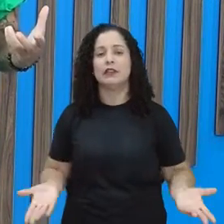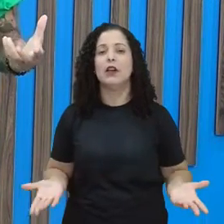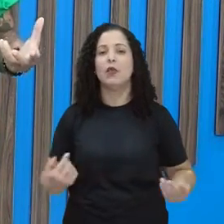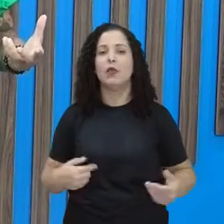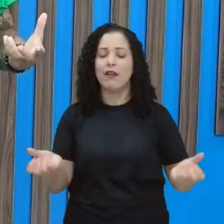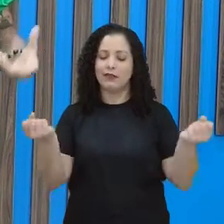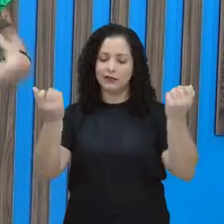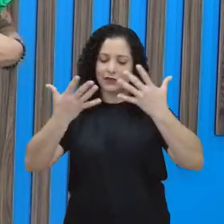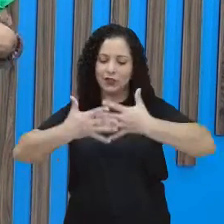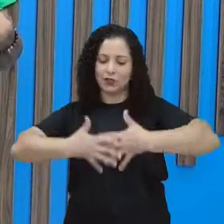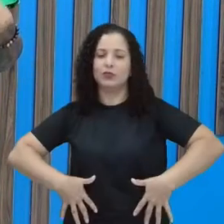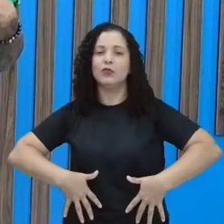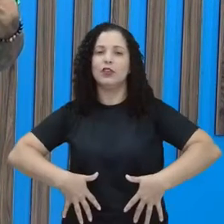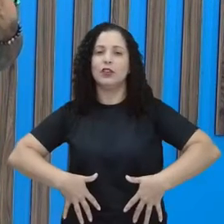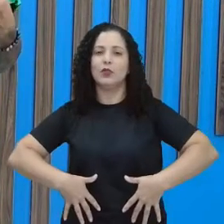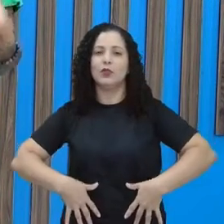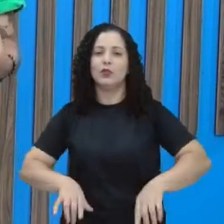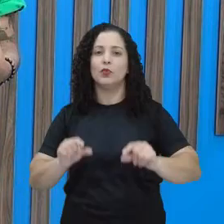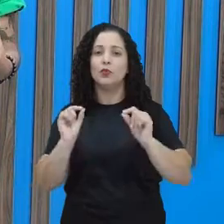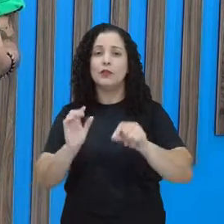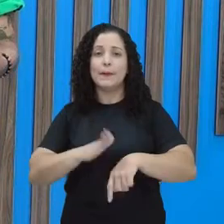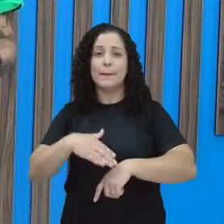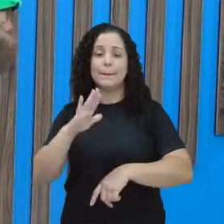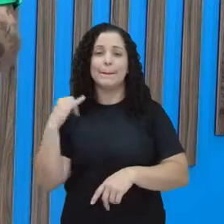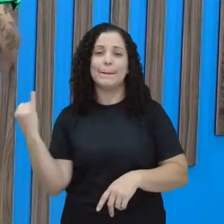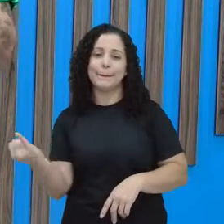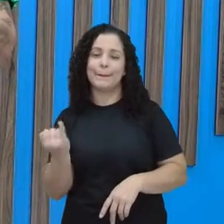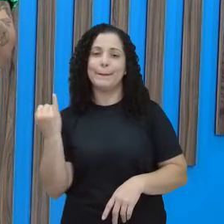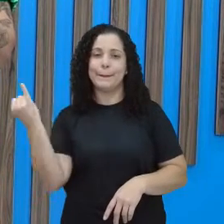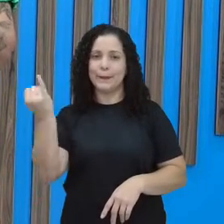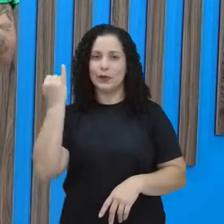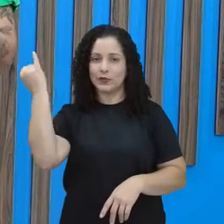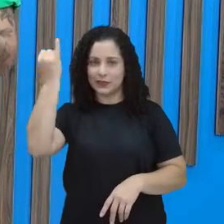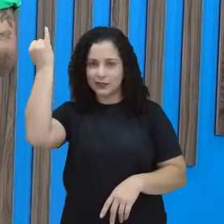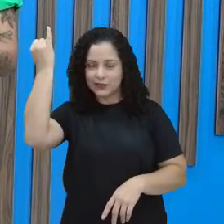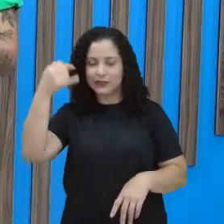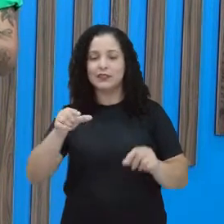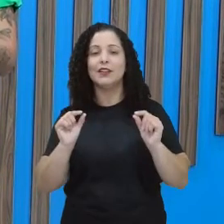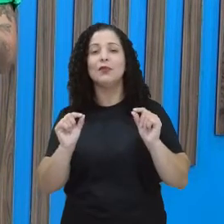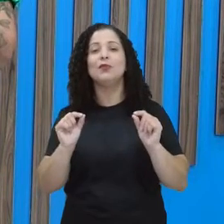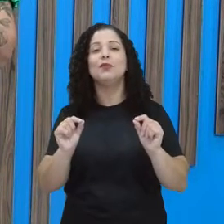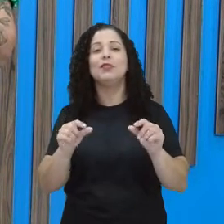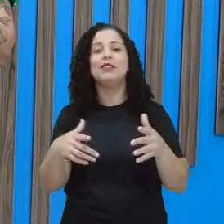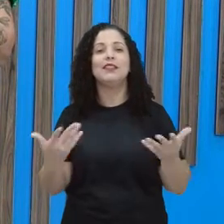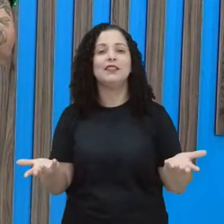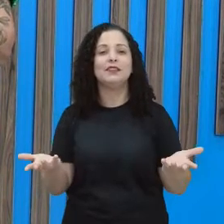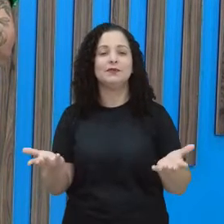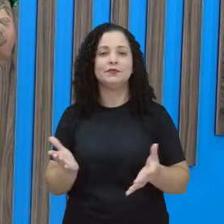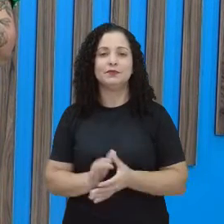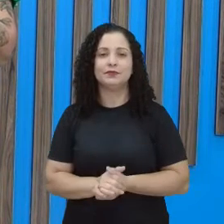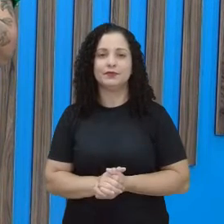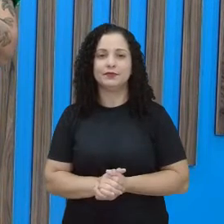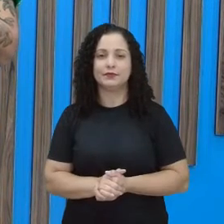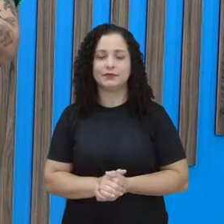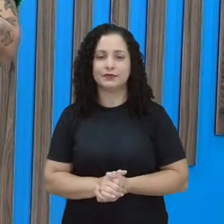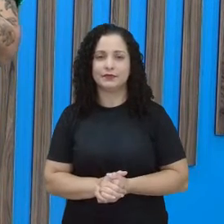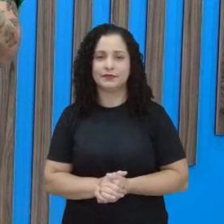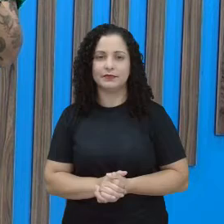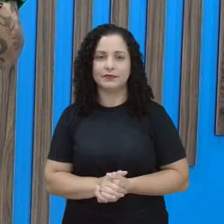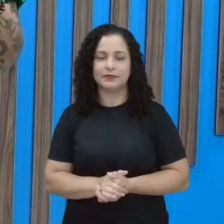é natural. O que é mais importante, volto a lembrar, é a